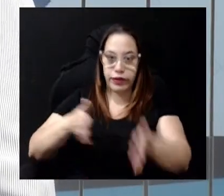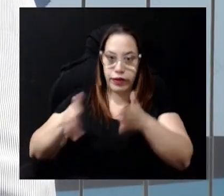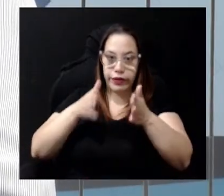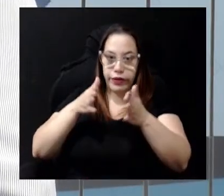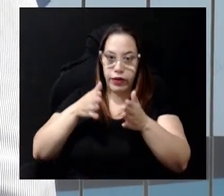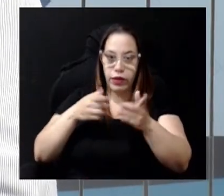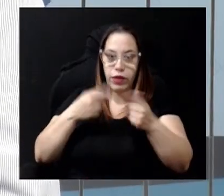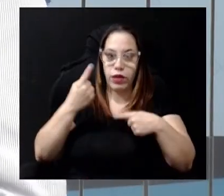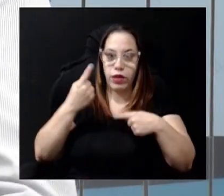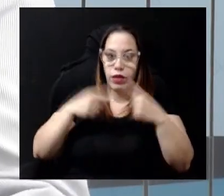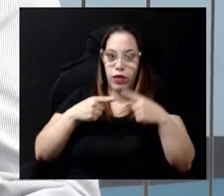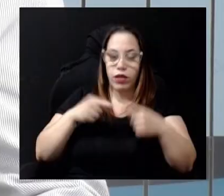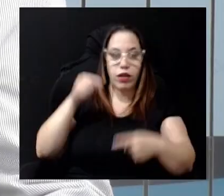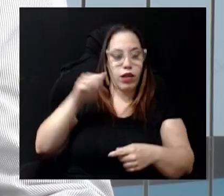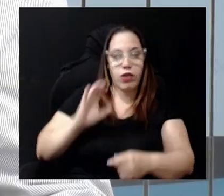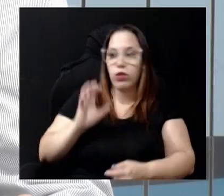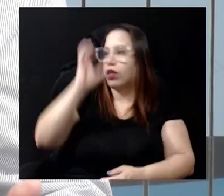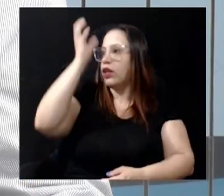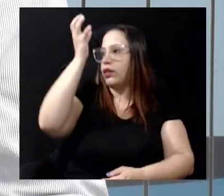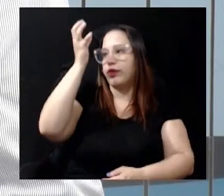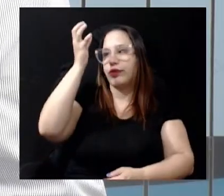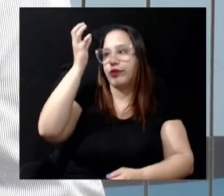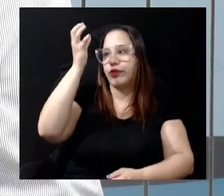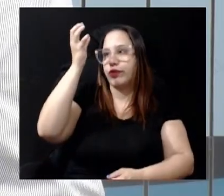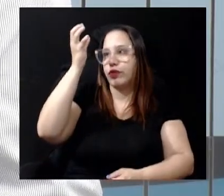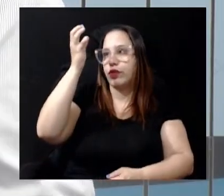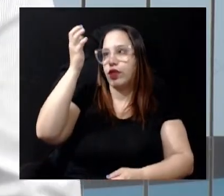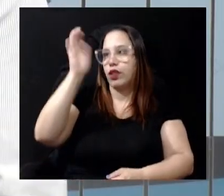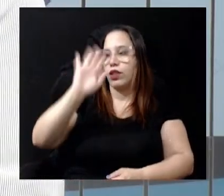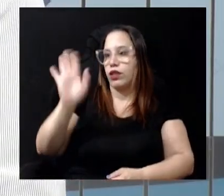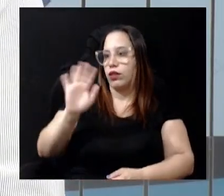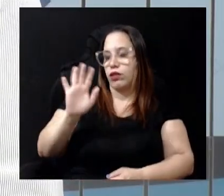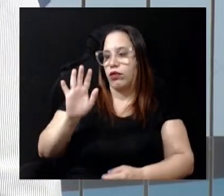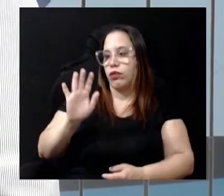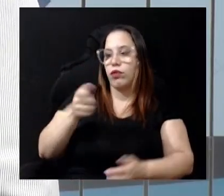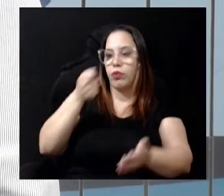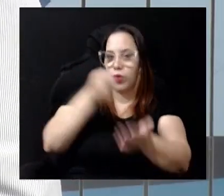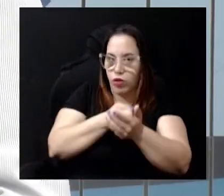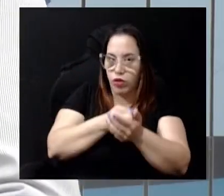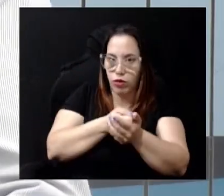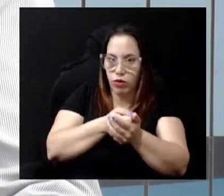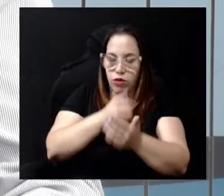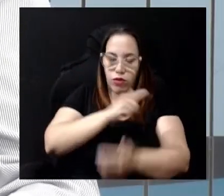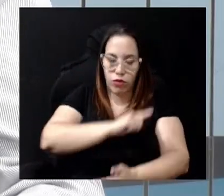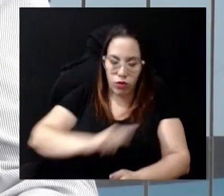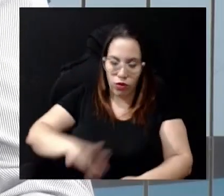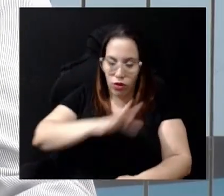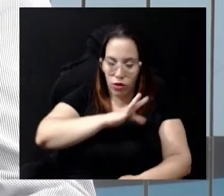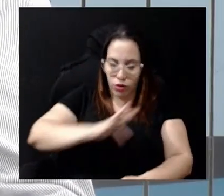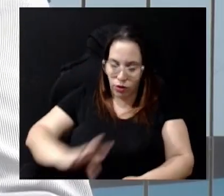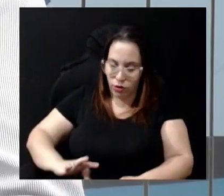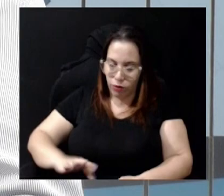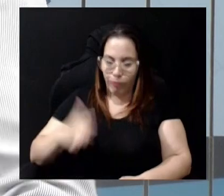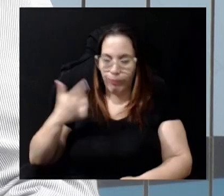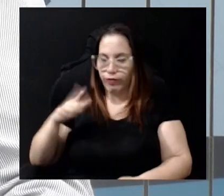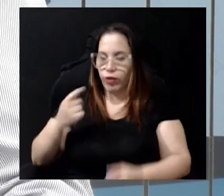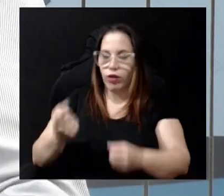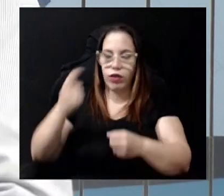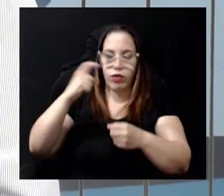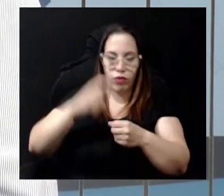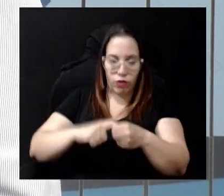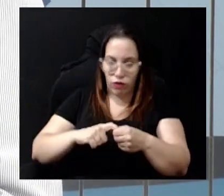estaria acontecendo, porque já seria um posicionamento do governo federal que não voltaríamos a ter o horário de